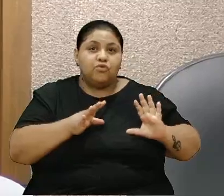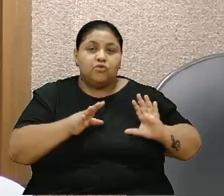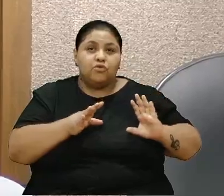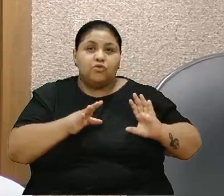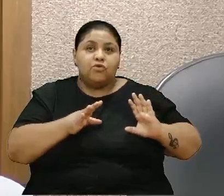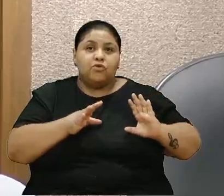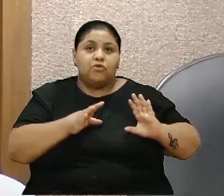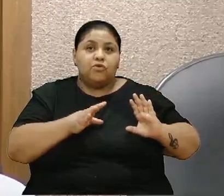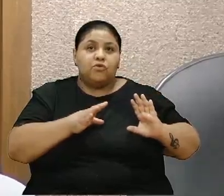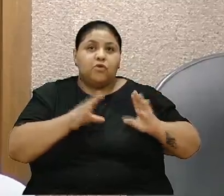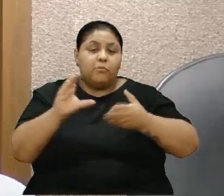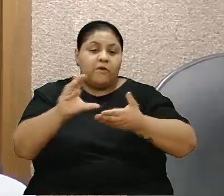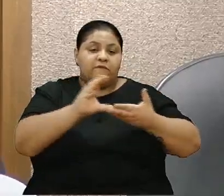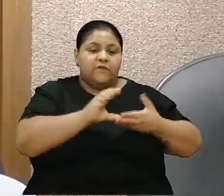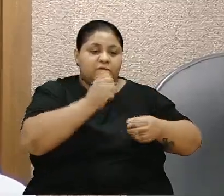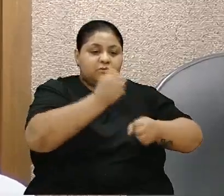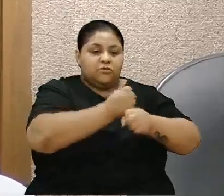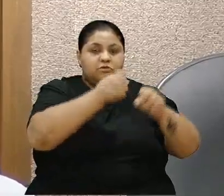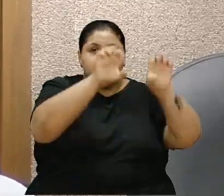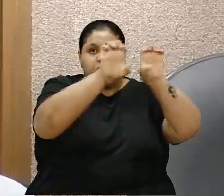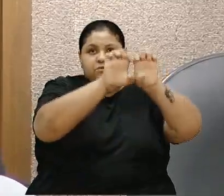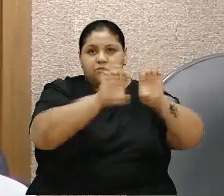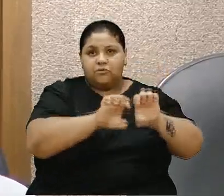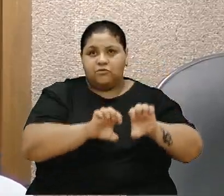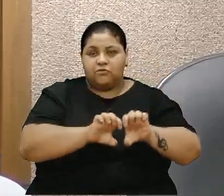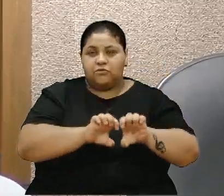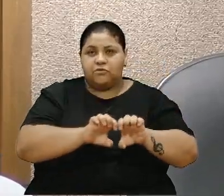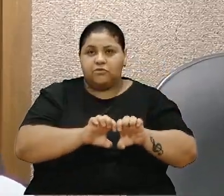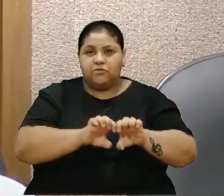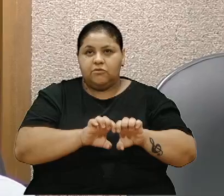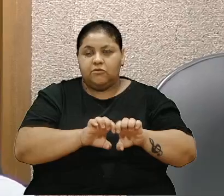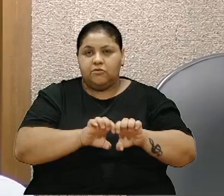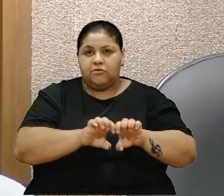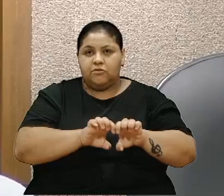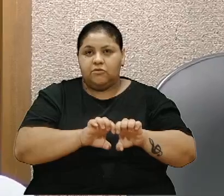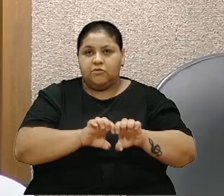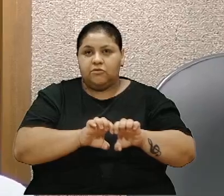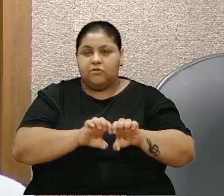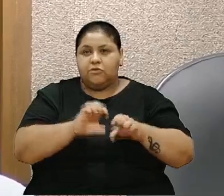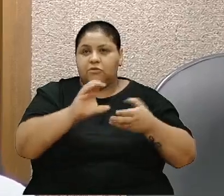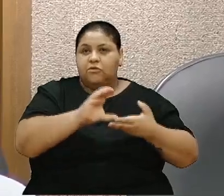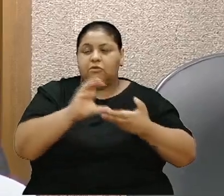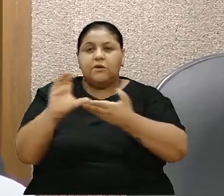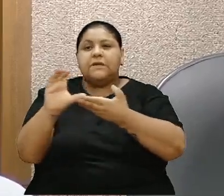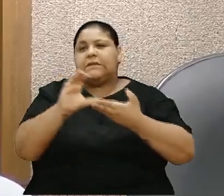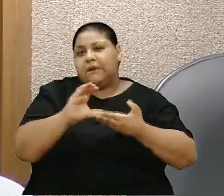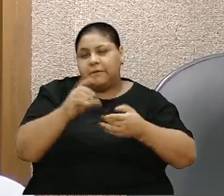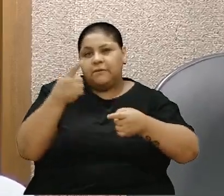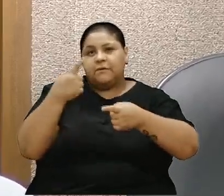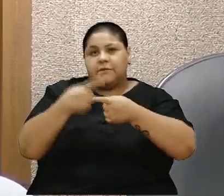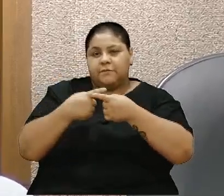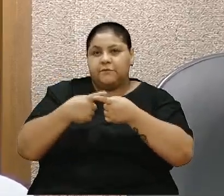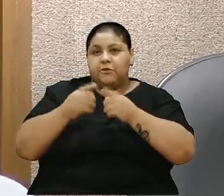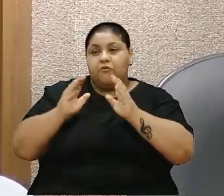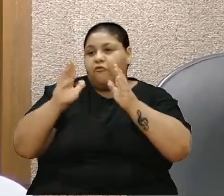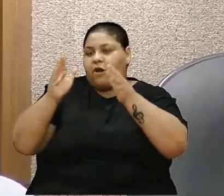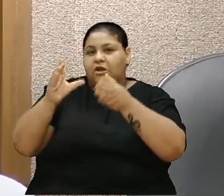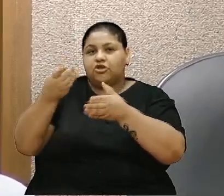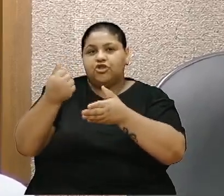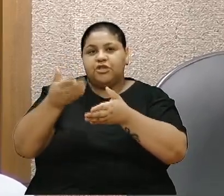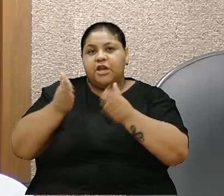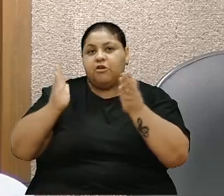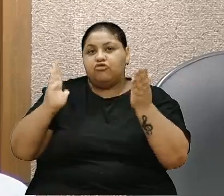obras de infraestrutura e casa todos os recursos orçamentários em verbas já designadas, né?